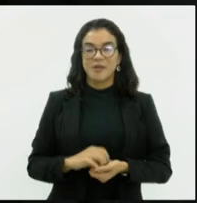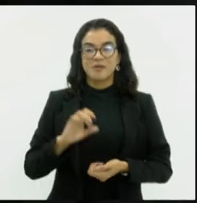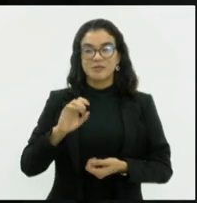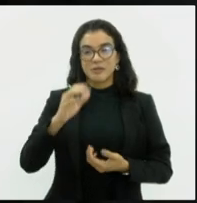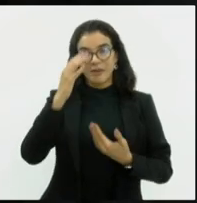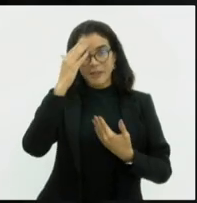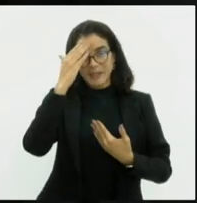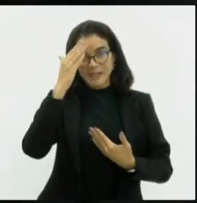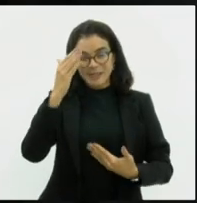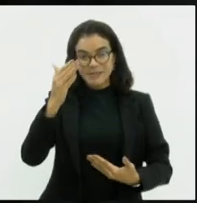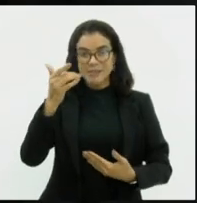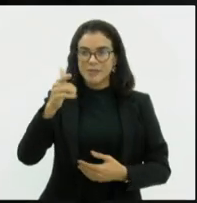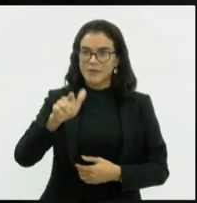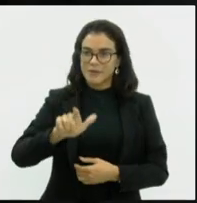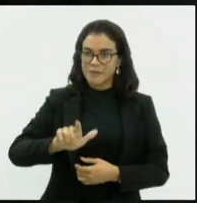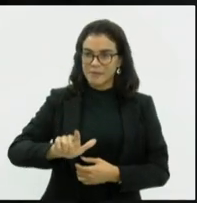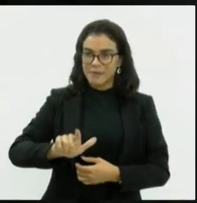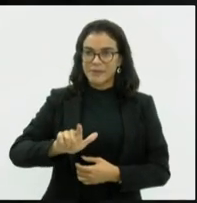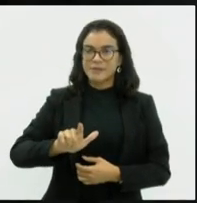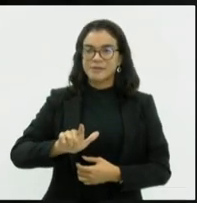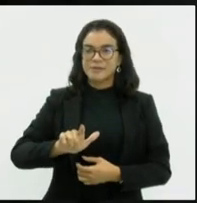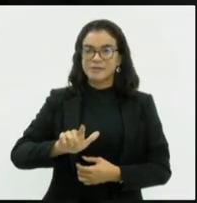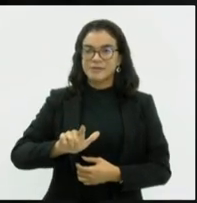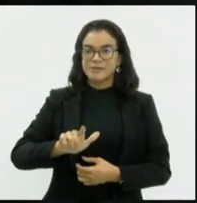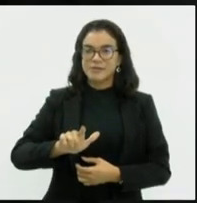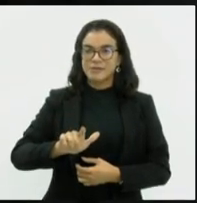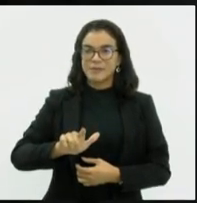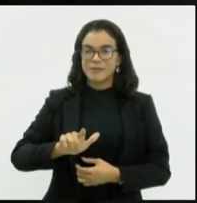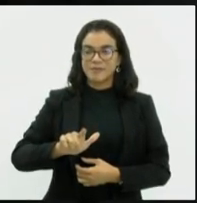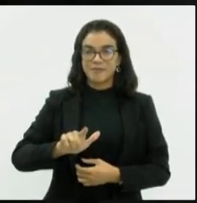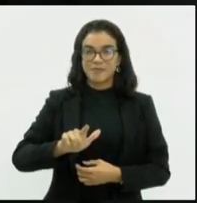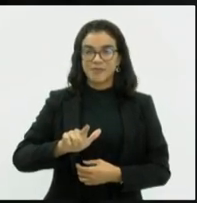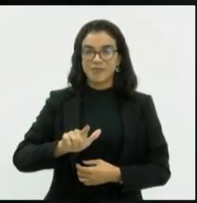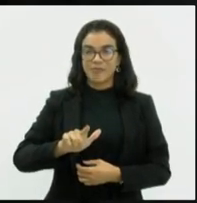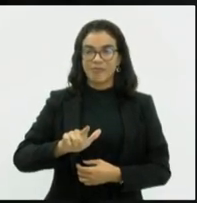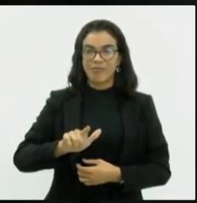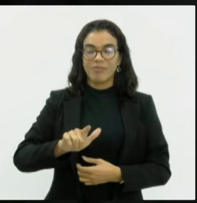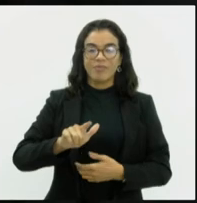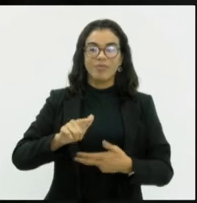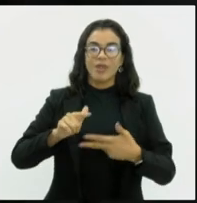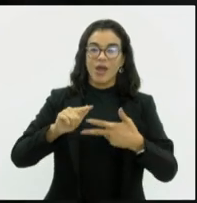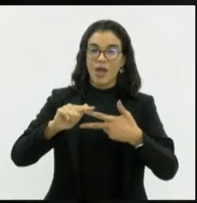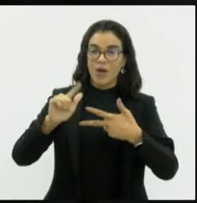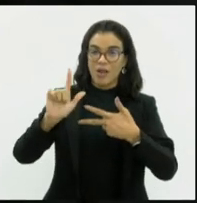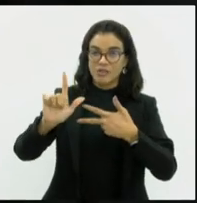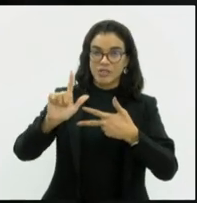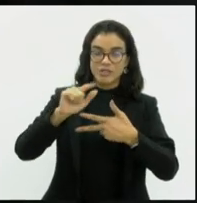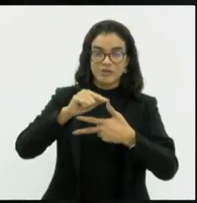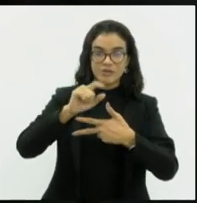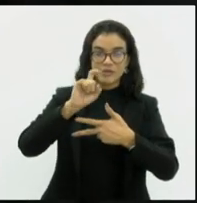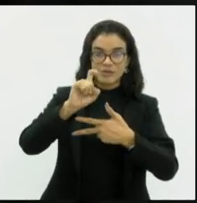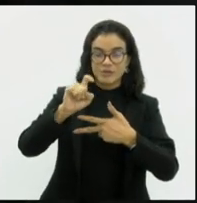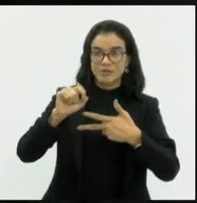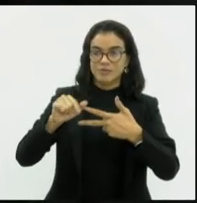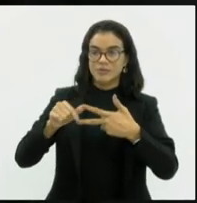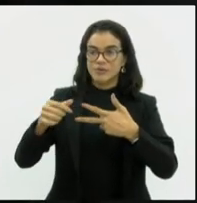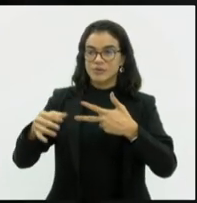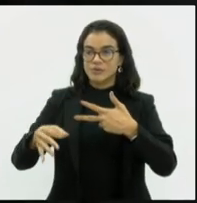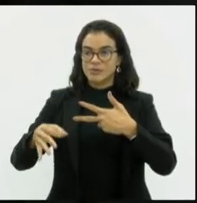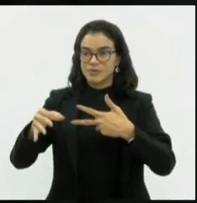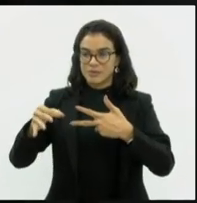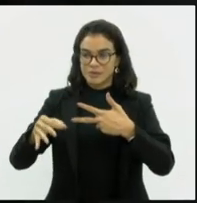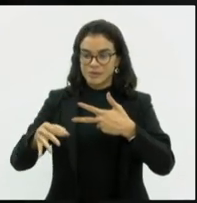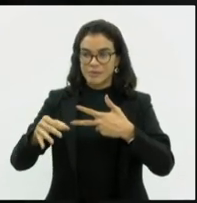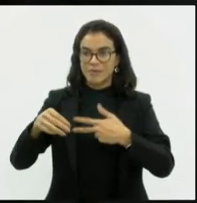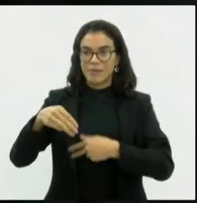agradecer também mais uma vez, tá? Esses três poderes, né? O Poder Legislativo, Executivo e Judiciário, né? Dona